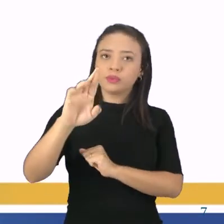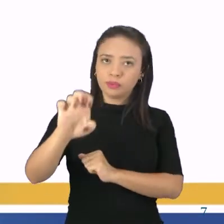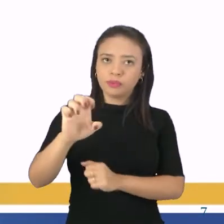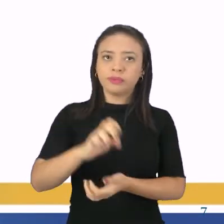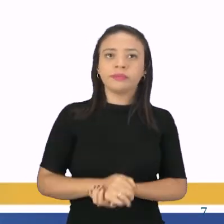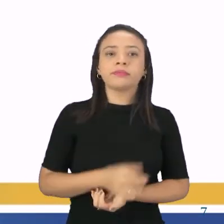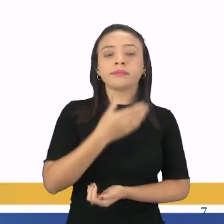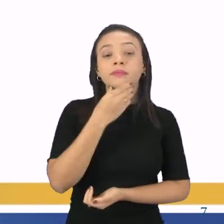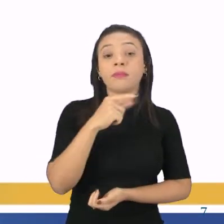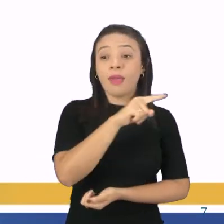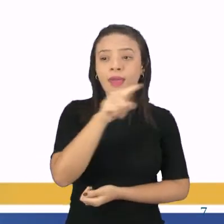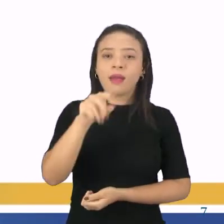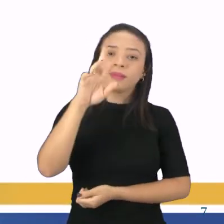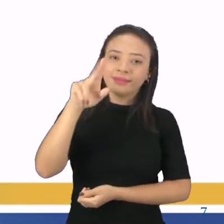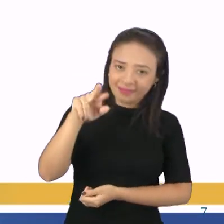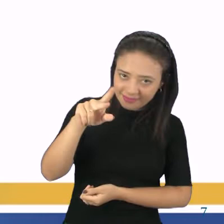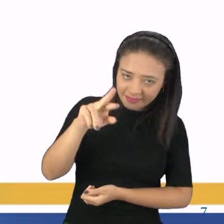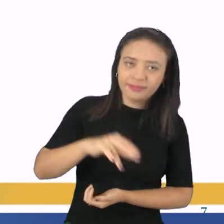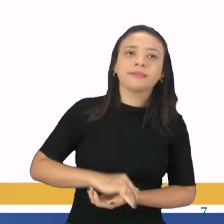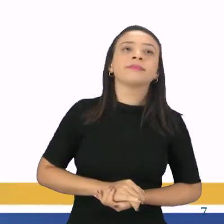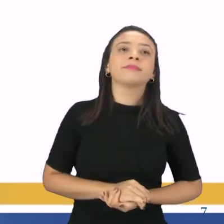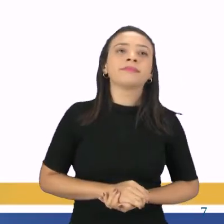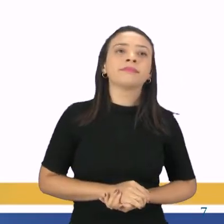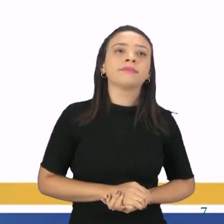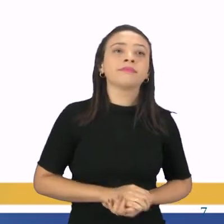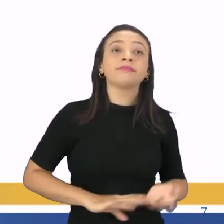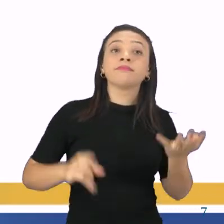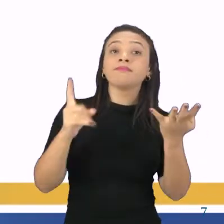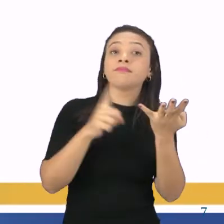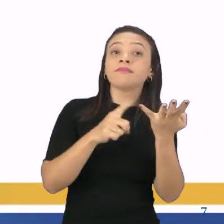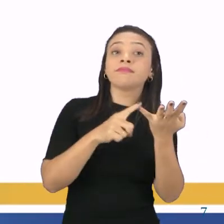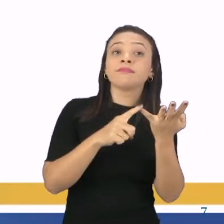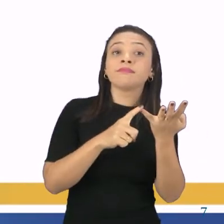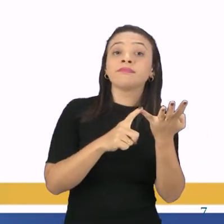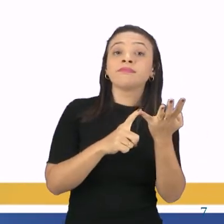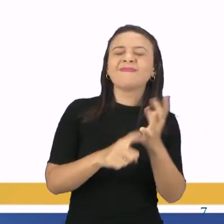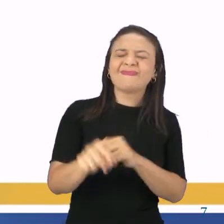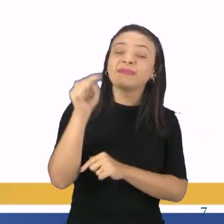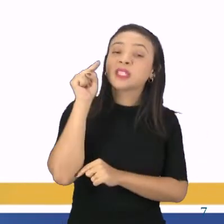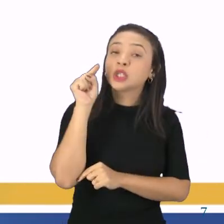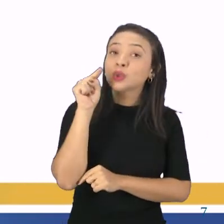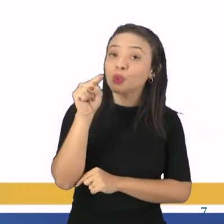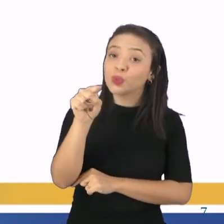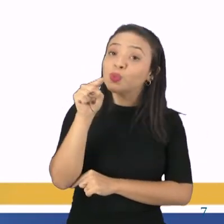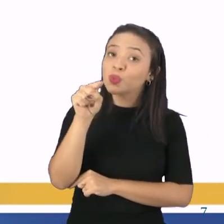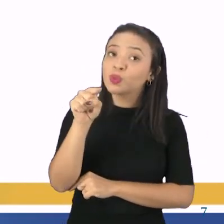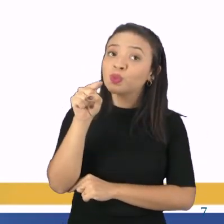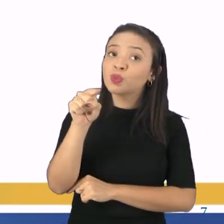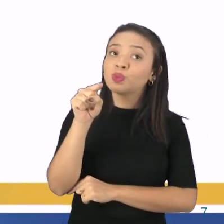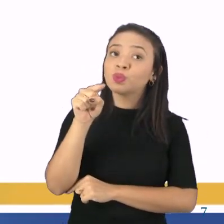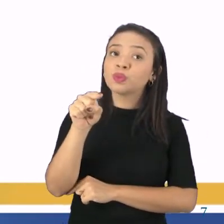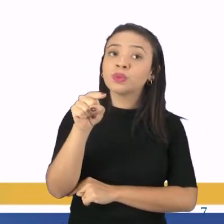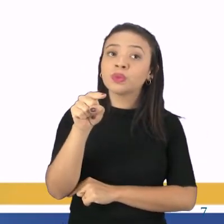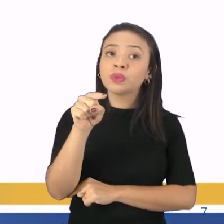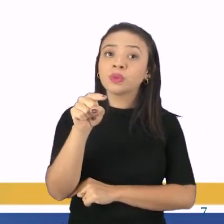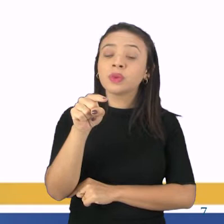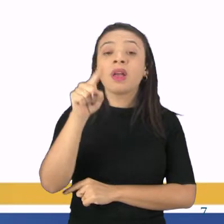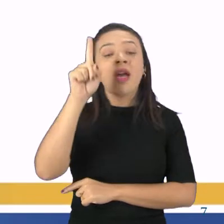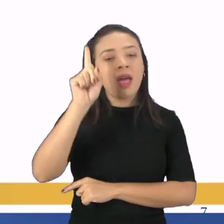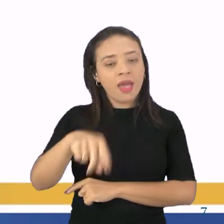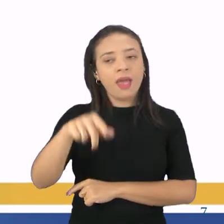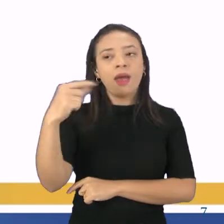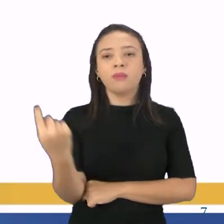they are brothers. Eles são irmãos. E na número 4, you are tall. Você